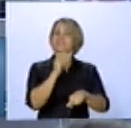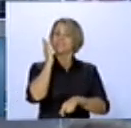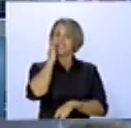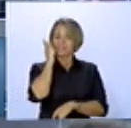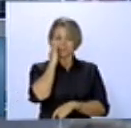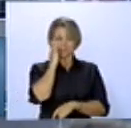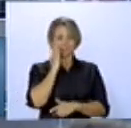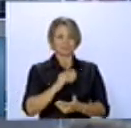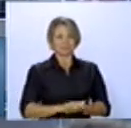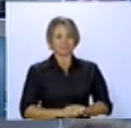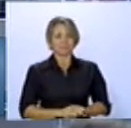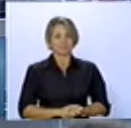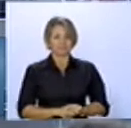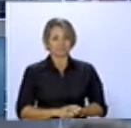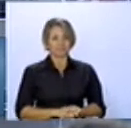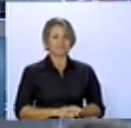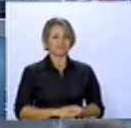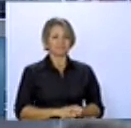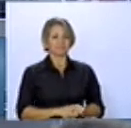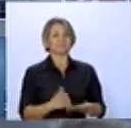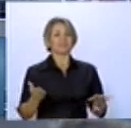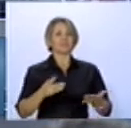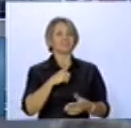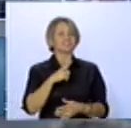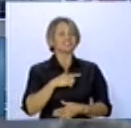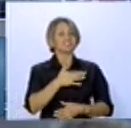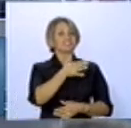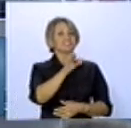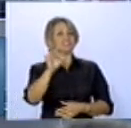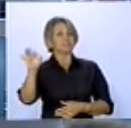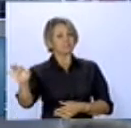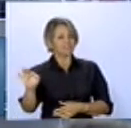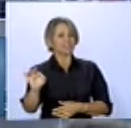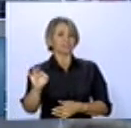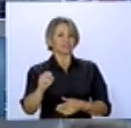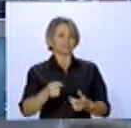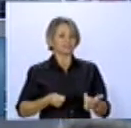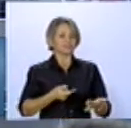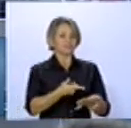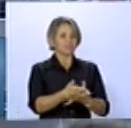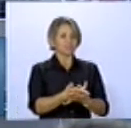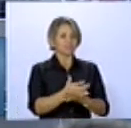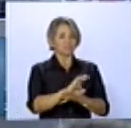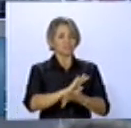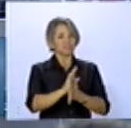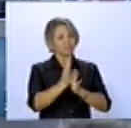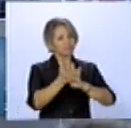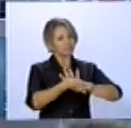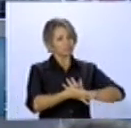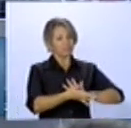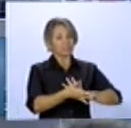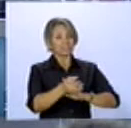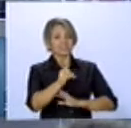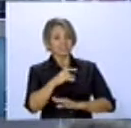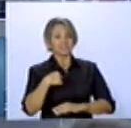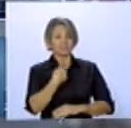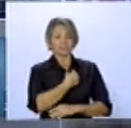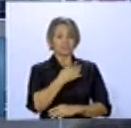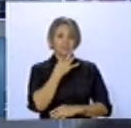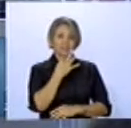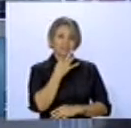neste ponto uma lei 100% financiamento público eliminaria esta grande anomalia sendo este ponto da nossa visão